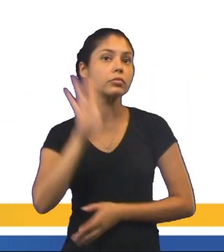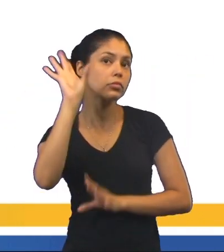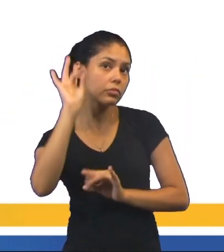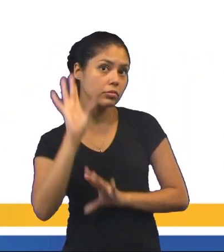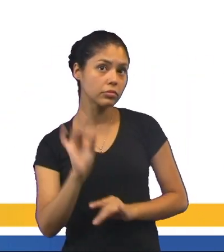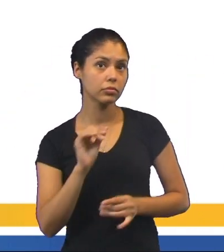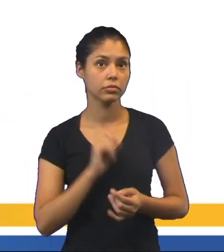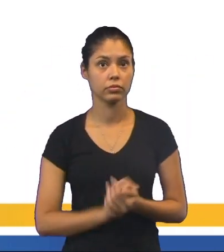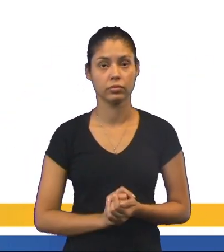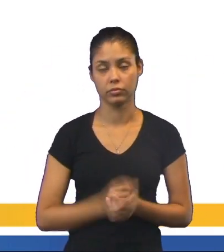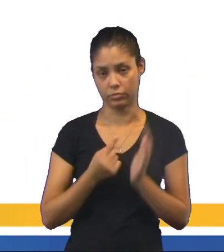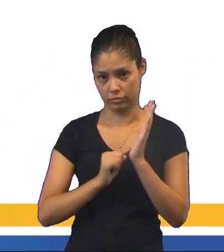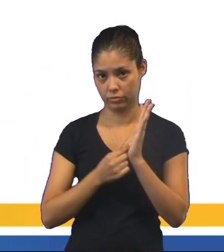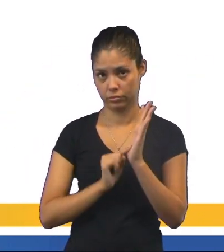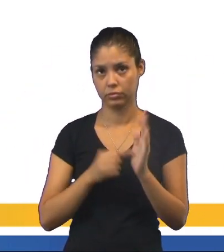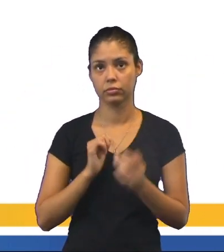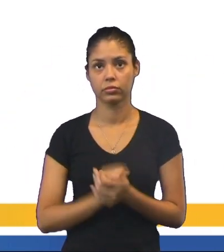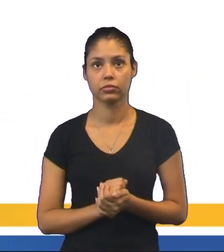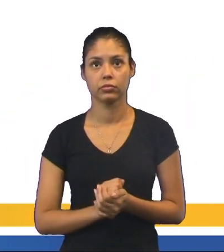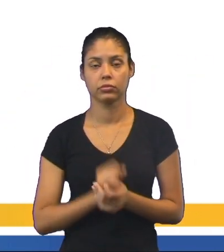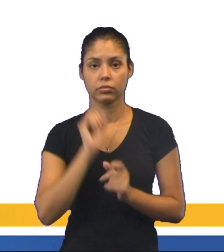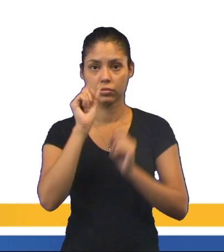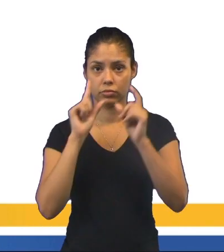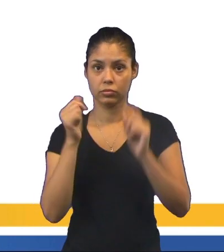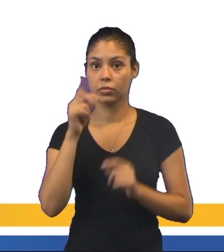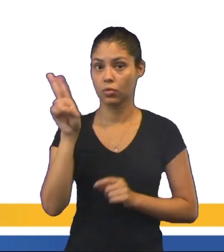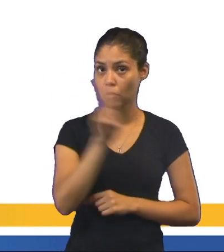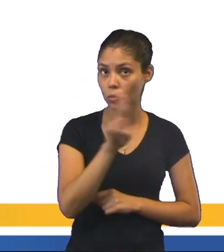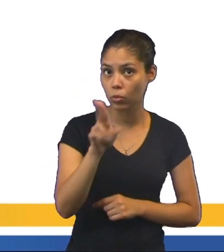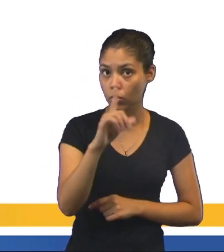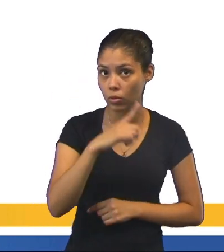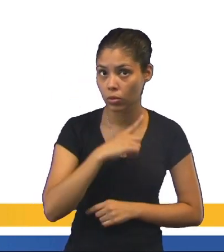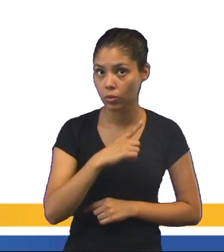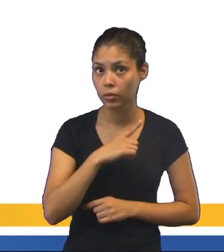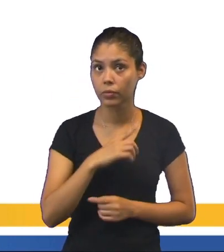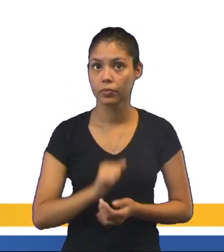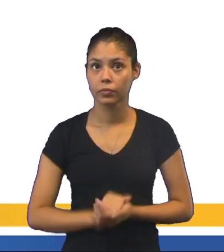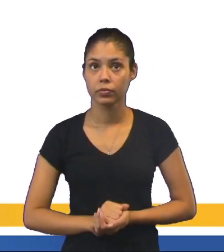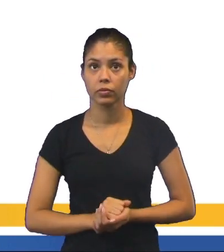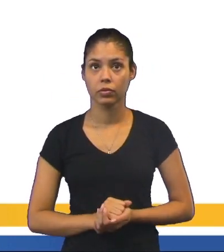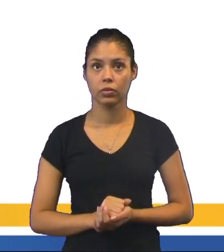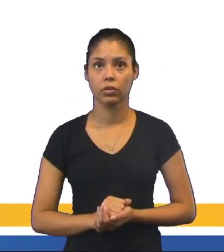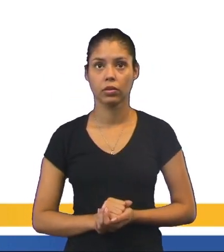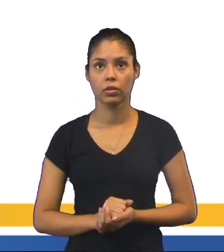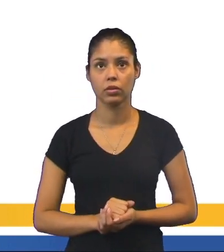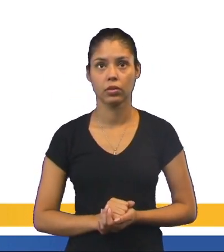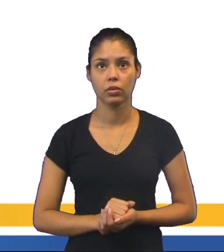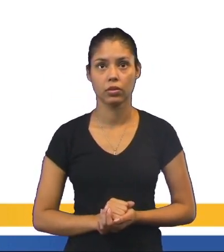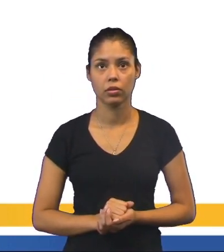Cada um desses pontos luminosos, eles têm um nome.